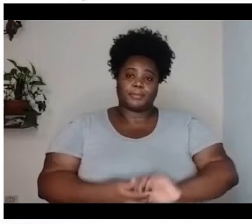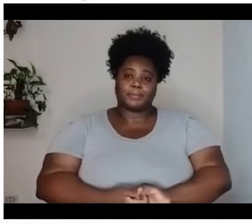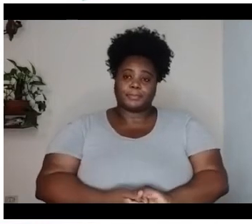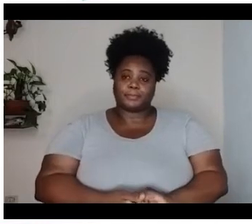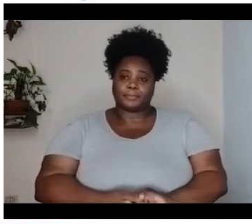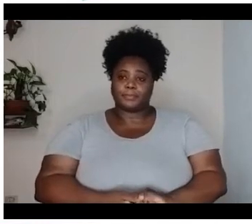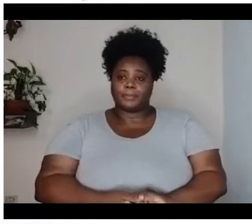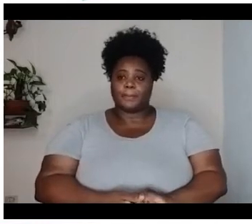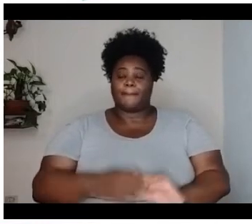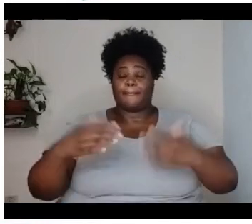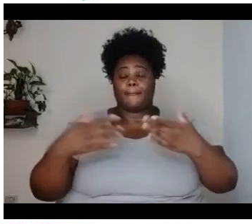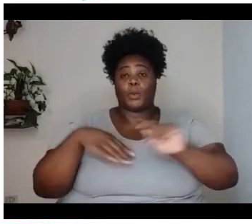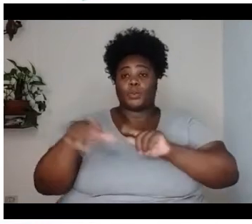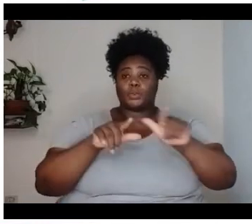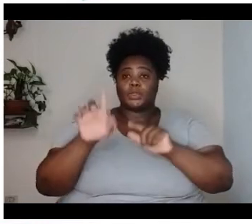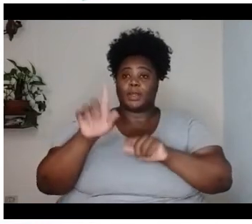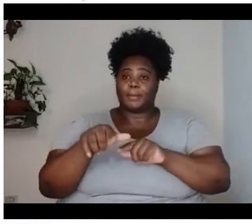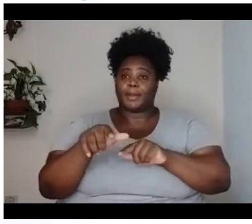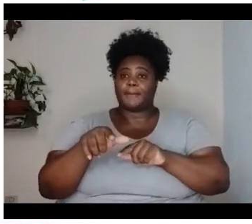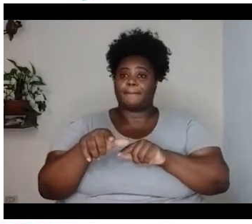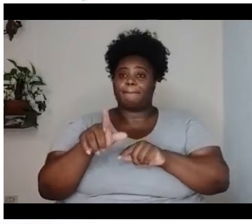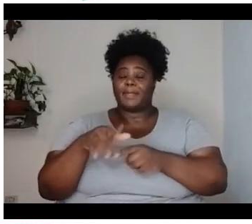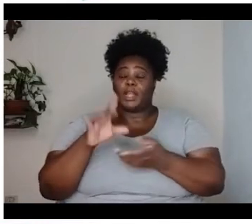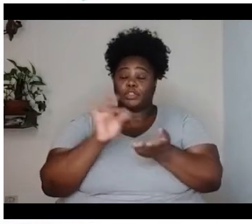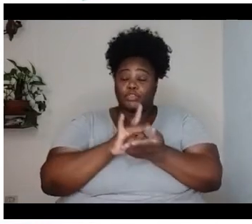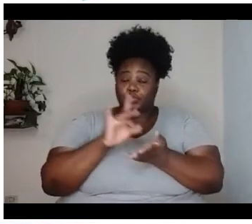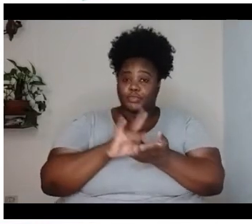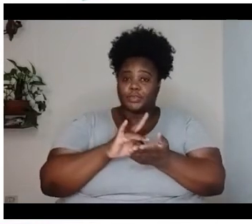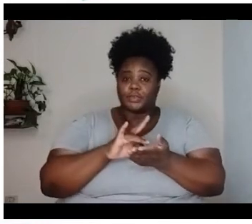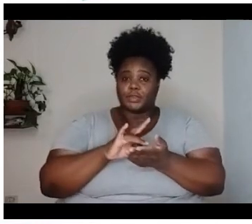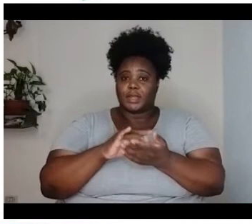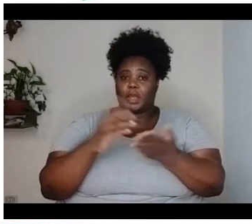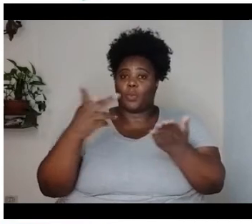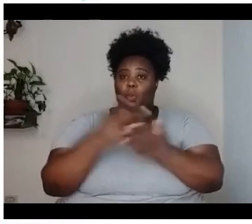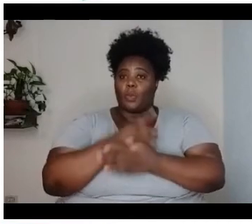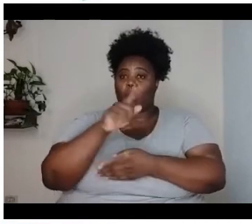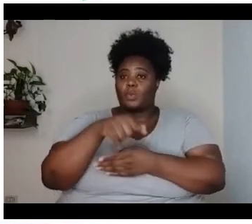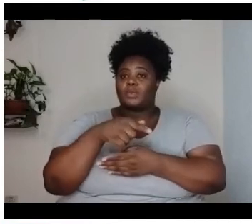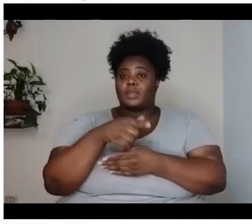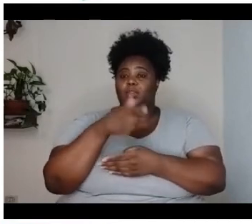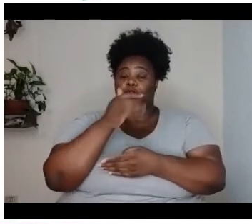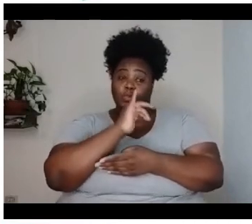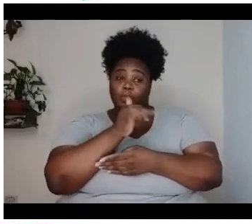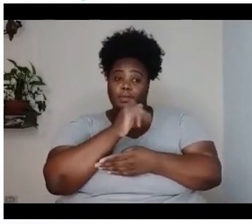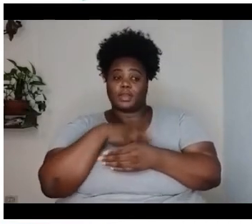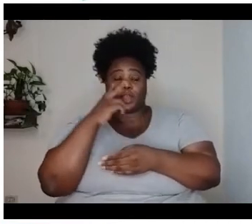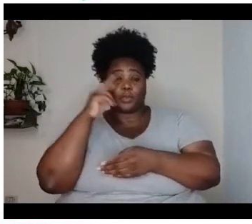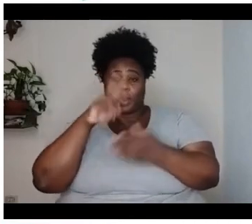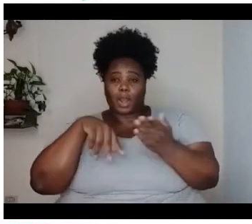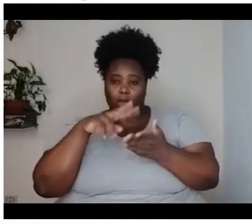Esse trabalho é um trabalho que realmente ele surgiu a partir de uma notícia, de uma matéria que eu li,